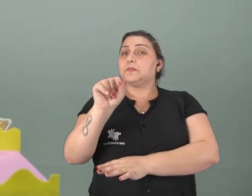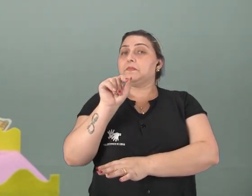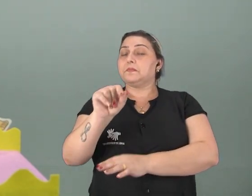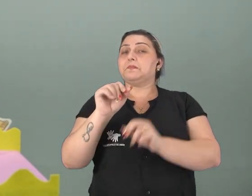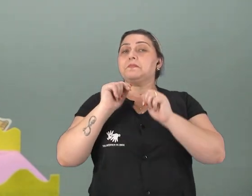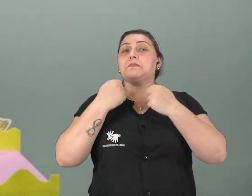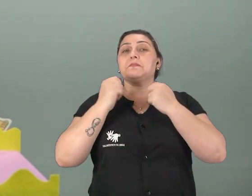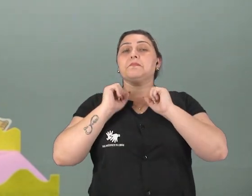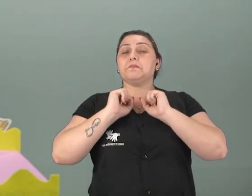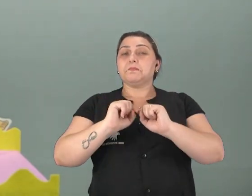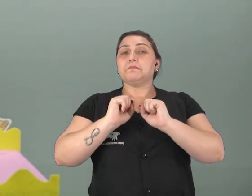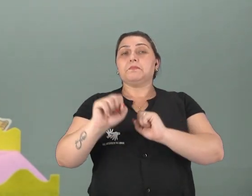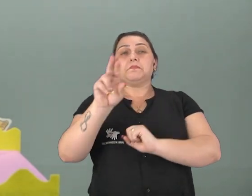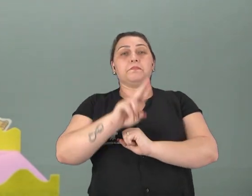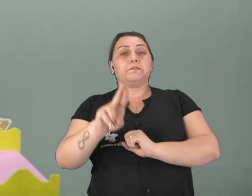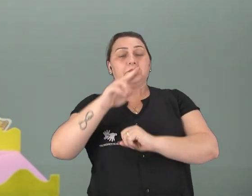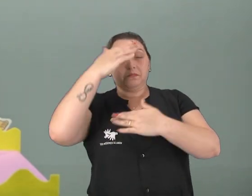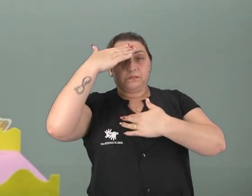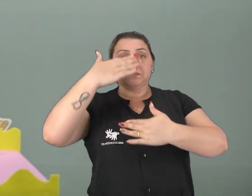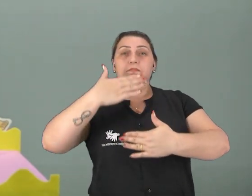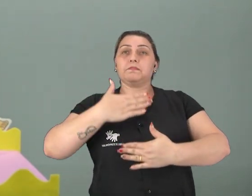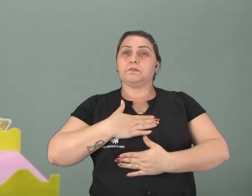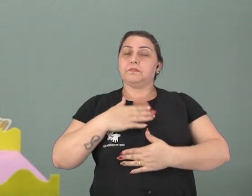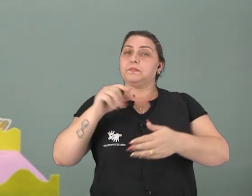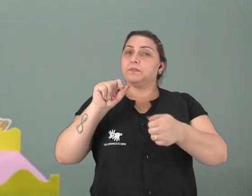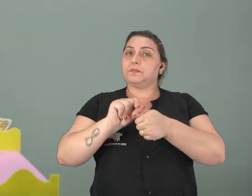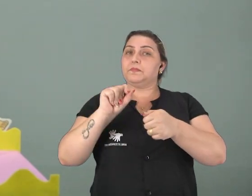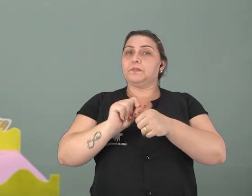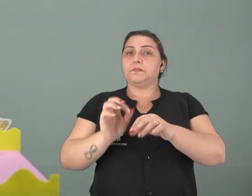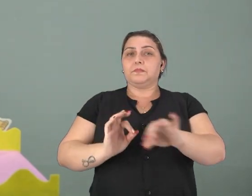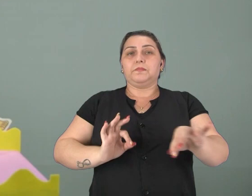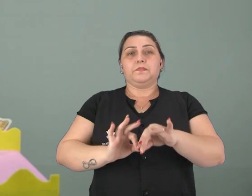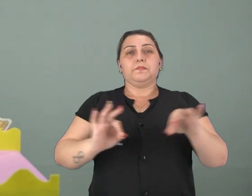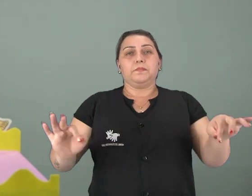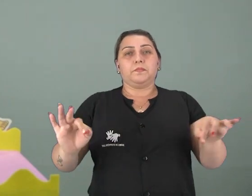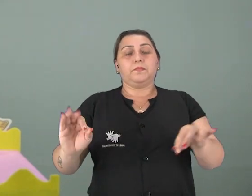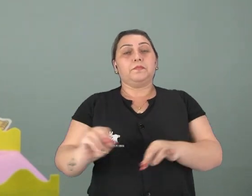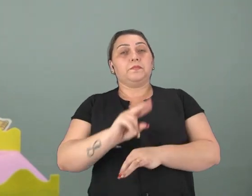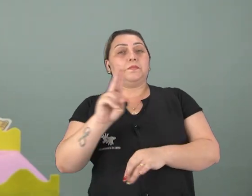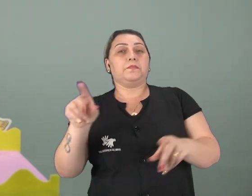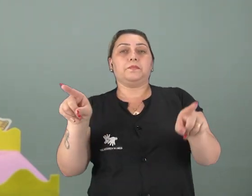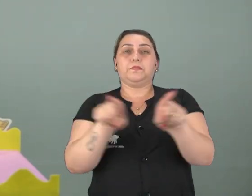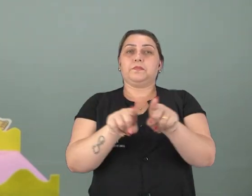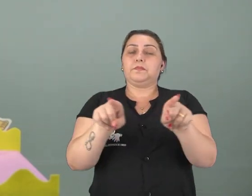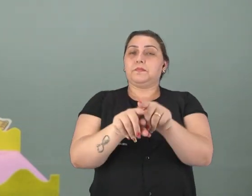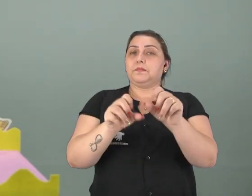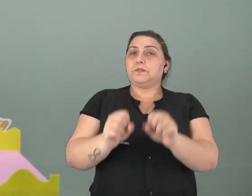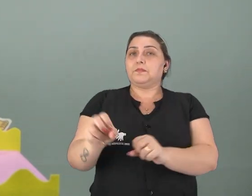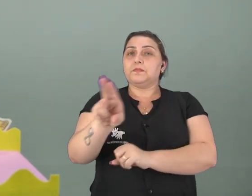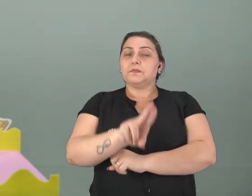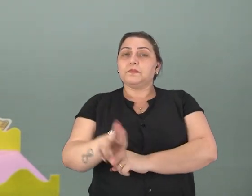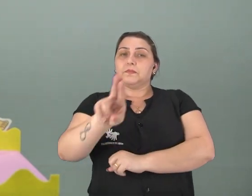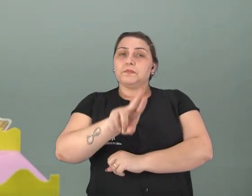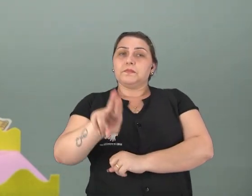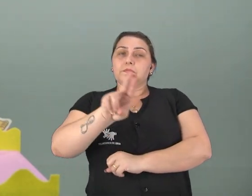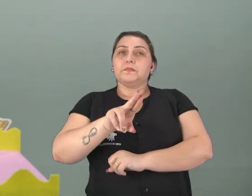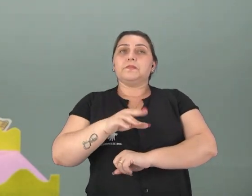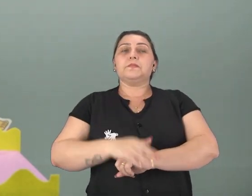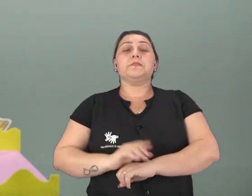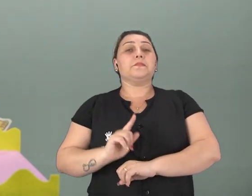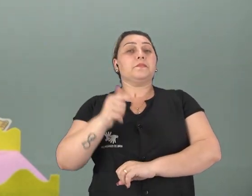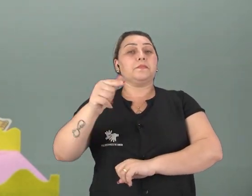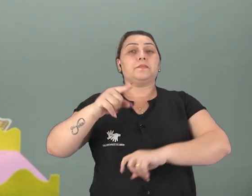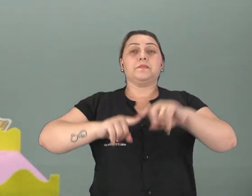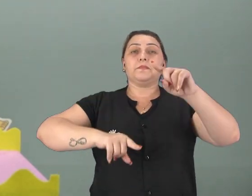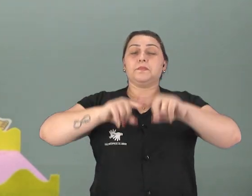Nós podemos utilizar o nosso corpo para fazer medições. Ou também podemos utilizar